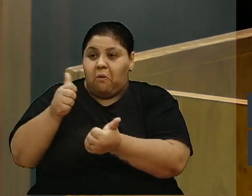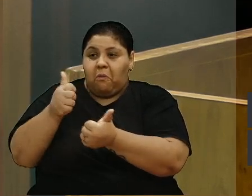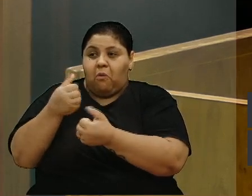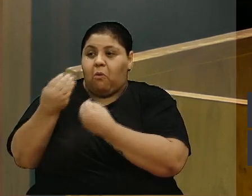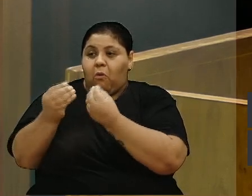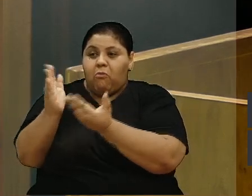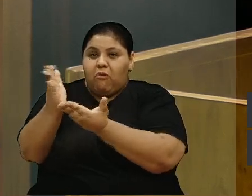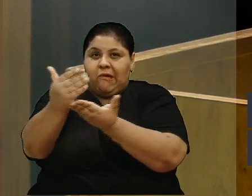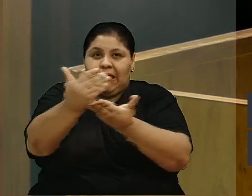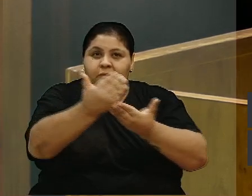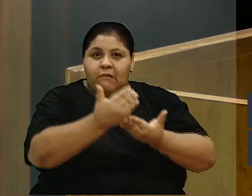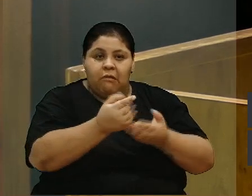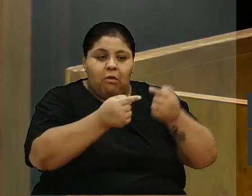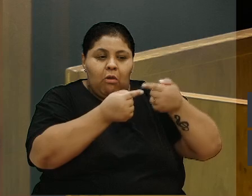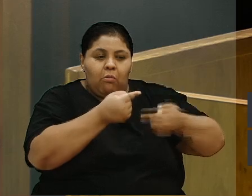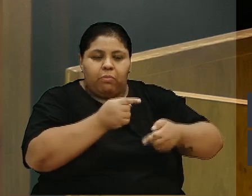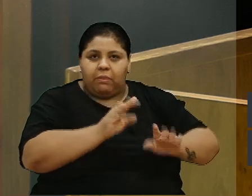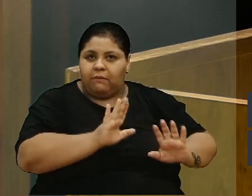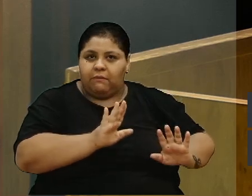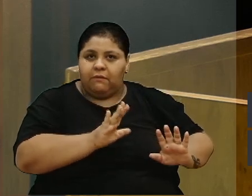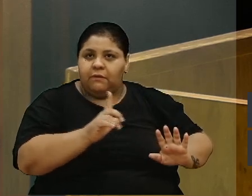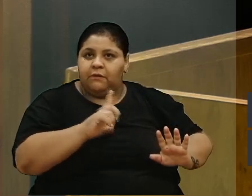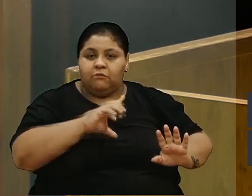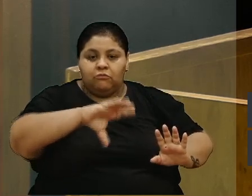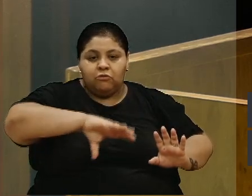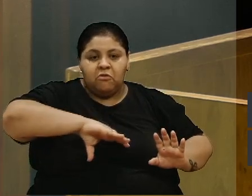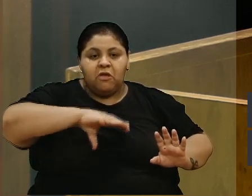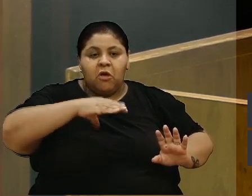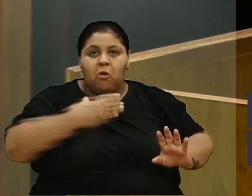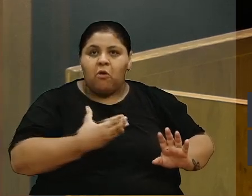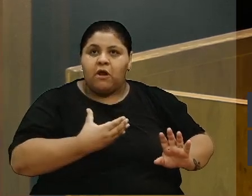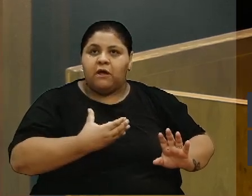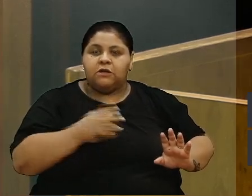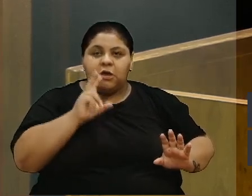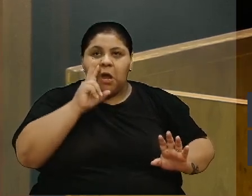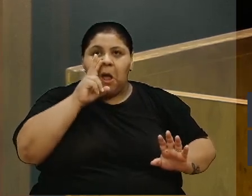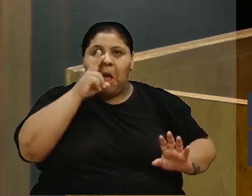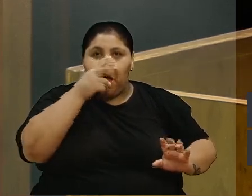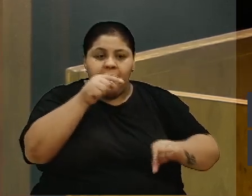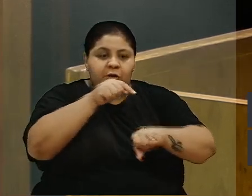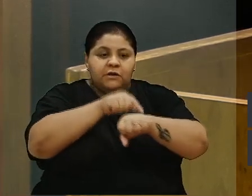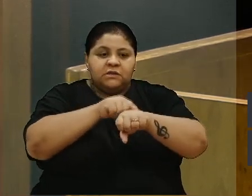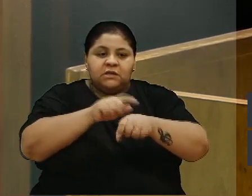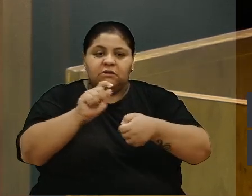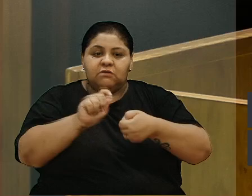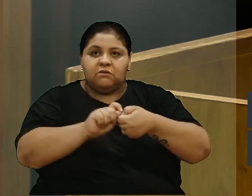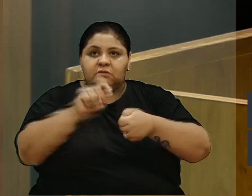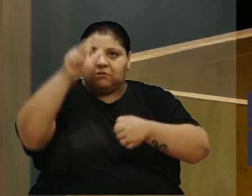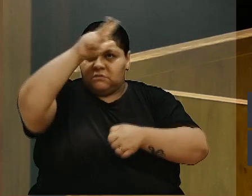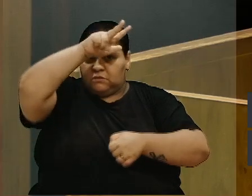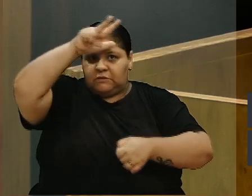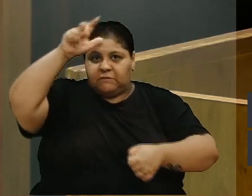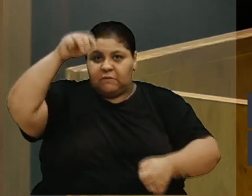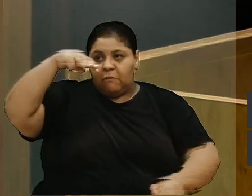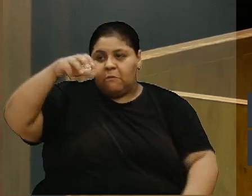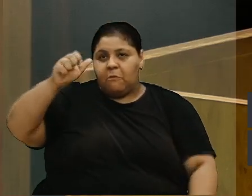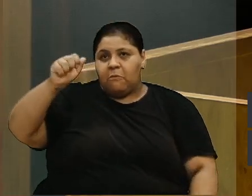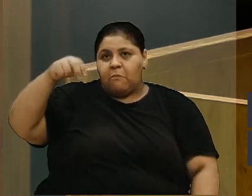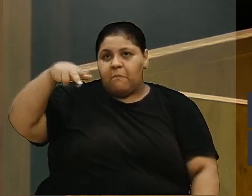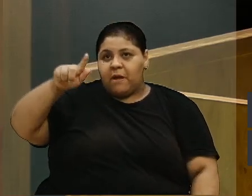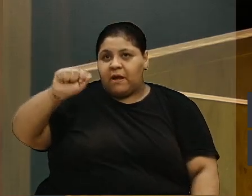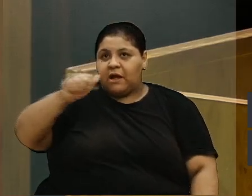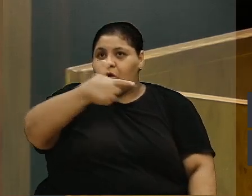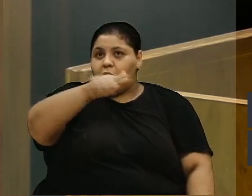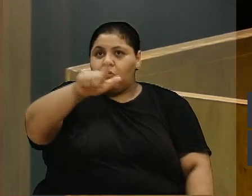é porque ele é ineficiente e incompetente. Ele não tem coragem, ousadia ou tempo para fazer o que o prefeito Manga está fazendo, ou outros